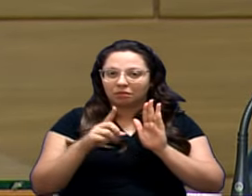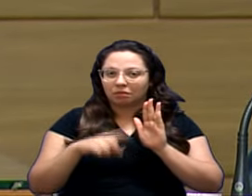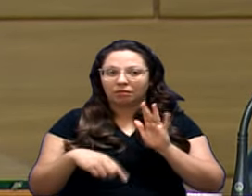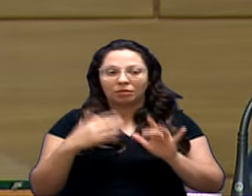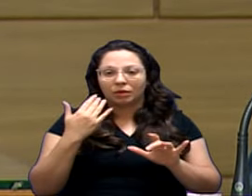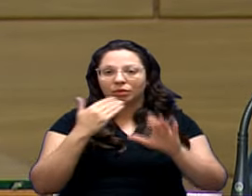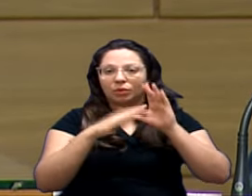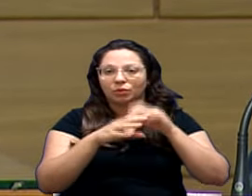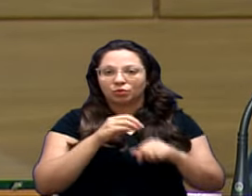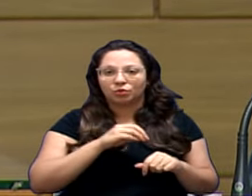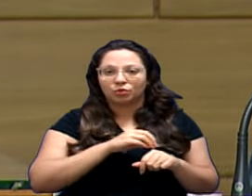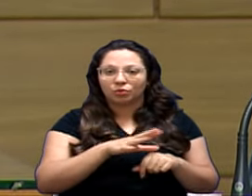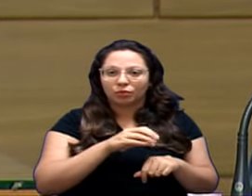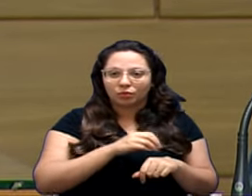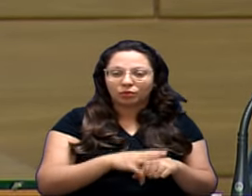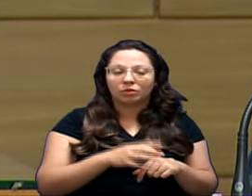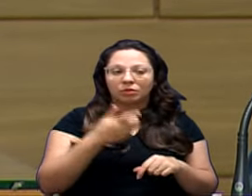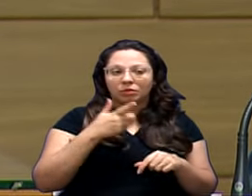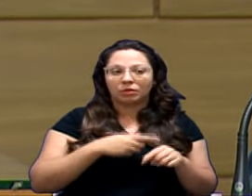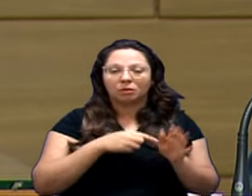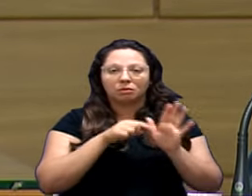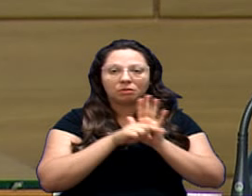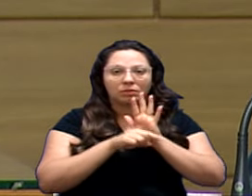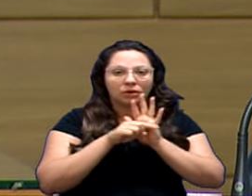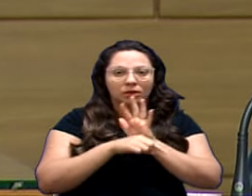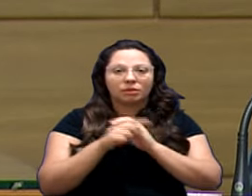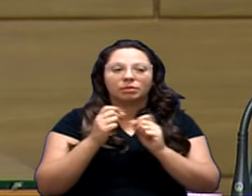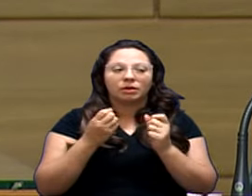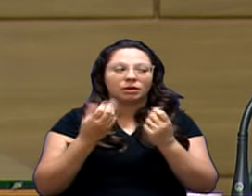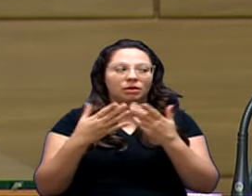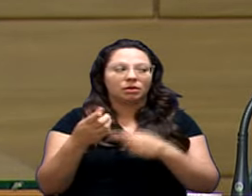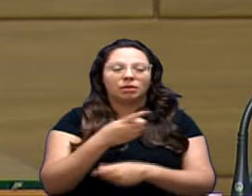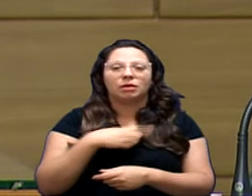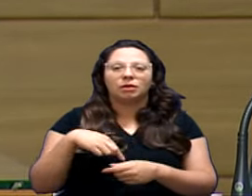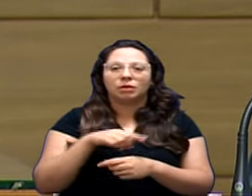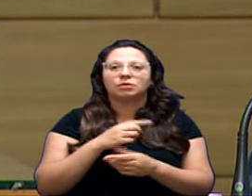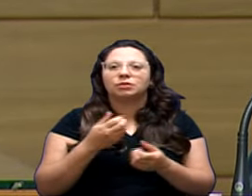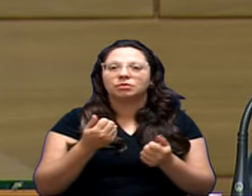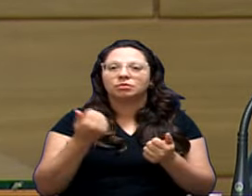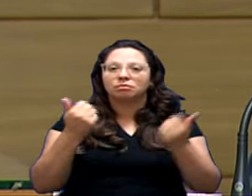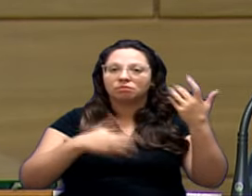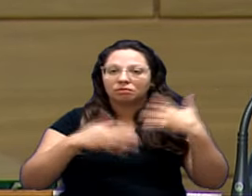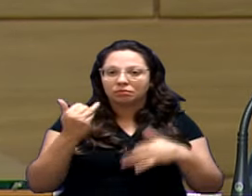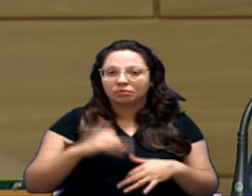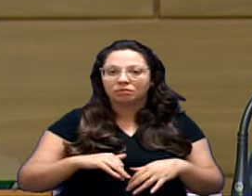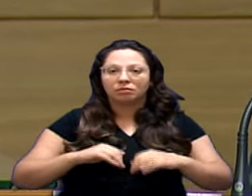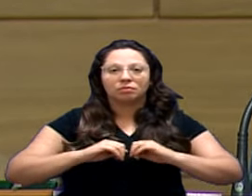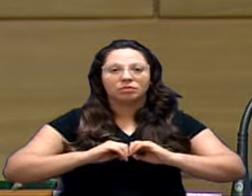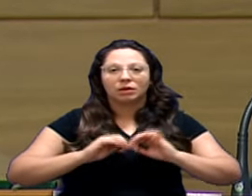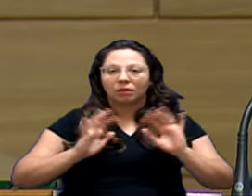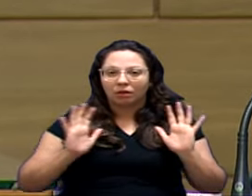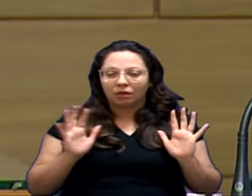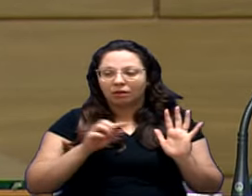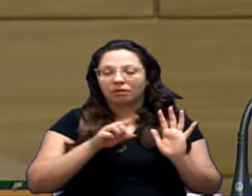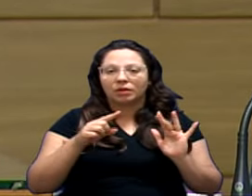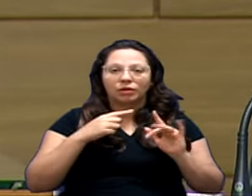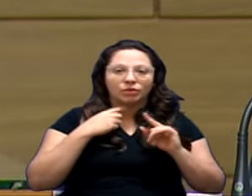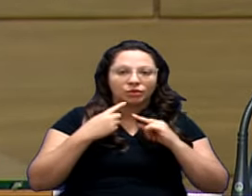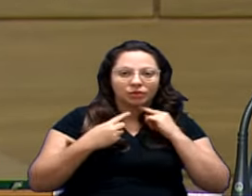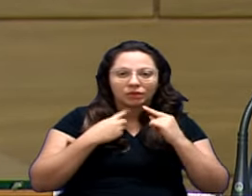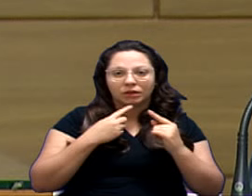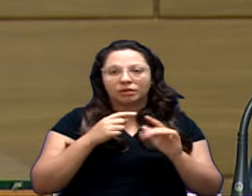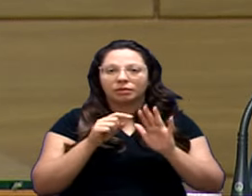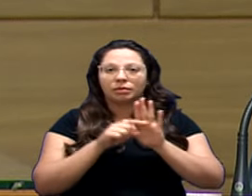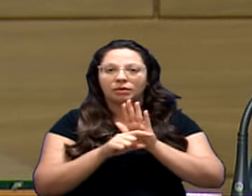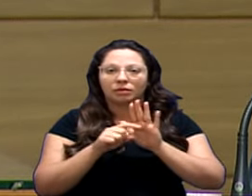de questionamento para que a gente eh compartilhe com vocês esclareça as dúvidas e Inclusive a